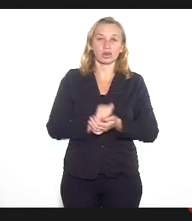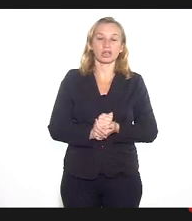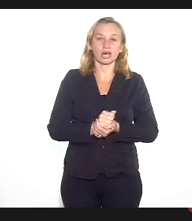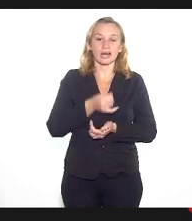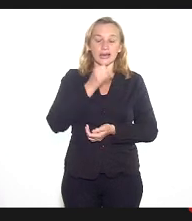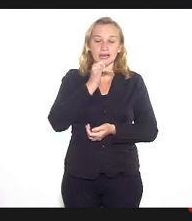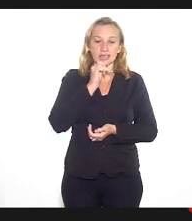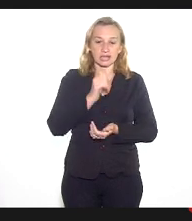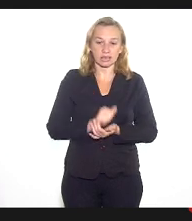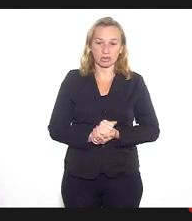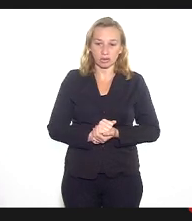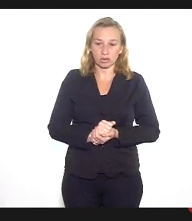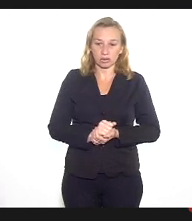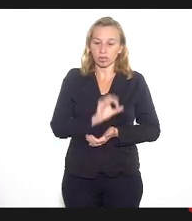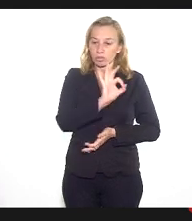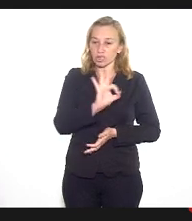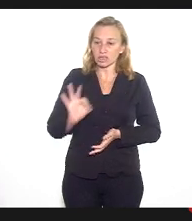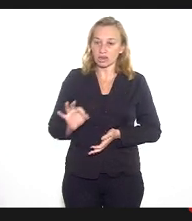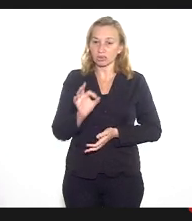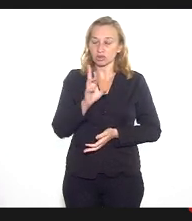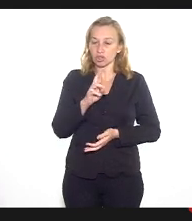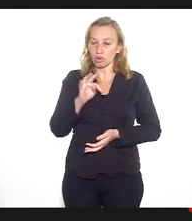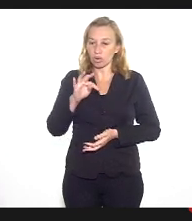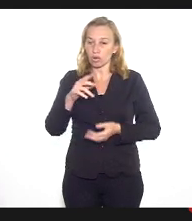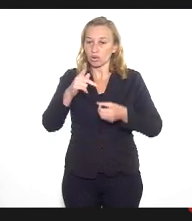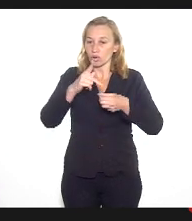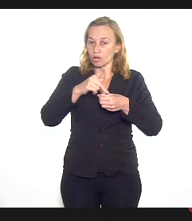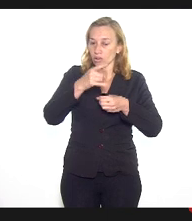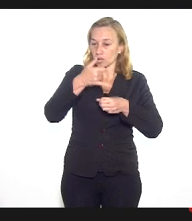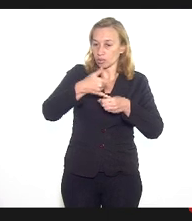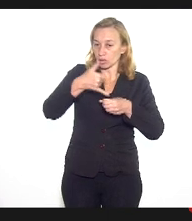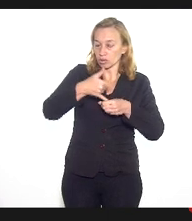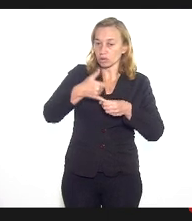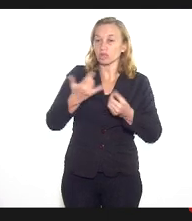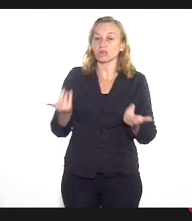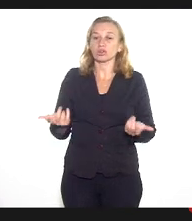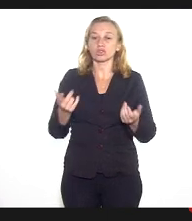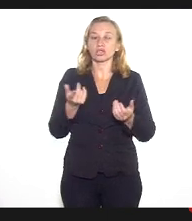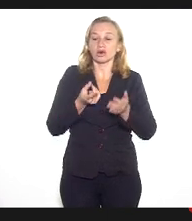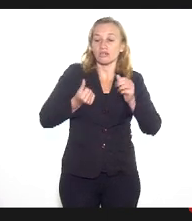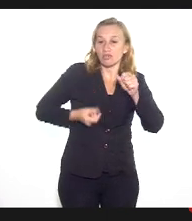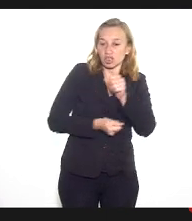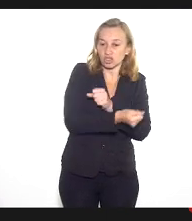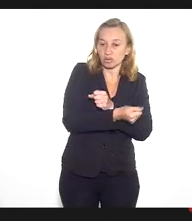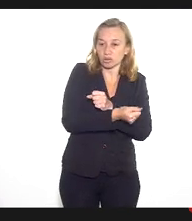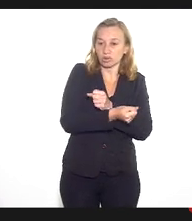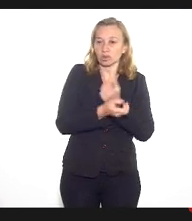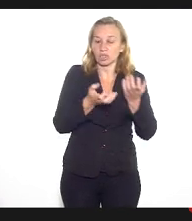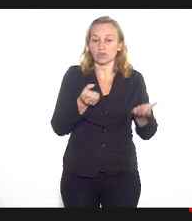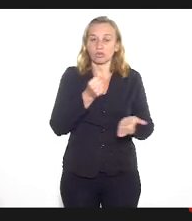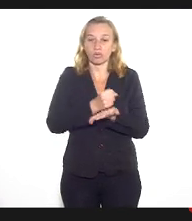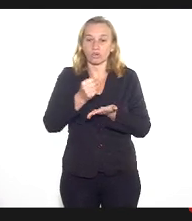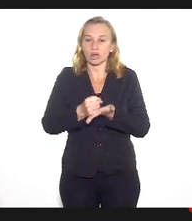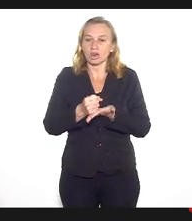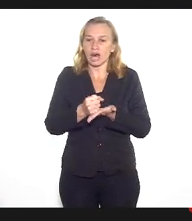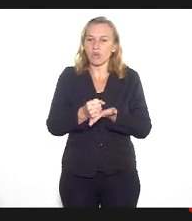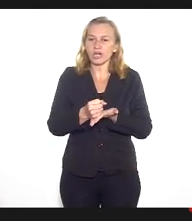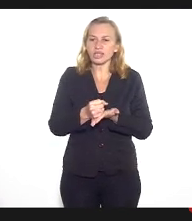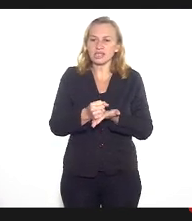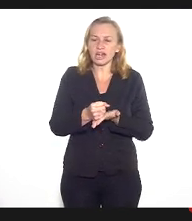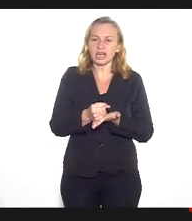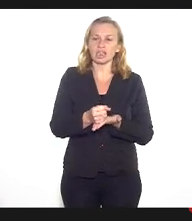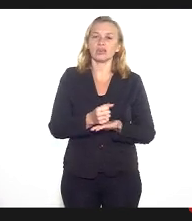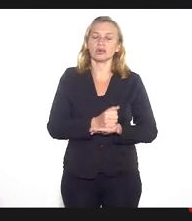de assinatura, o percentual de royalties, o programa mínimo de investimentos e, caso seja um contrato de partilha, o percentual